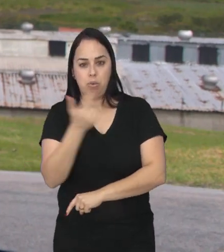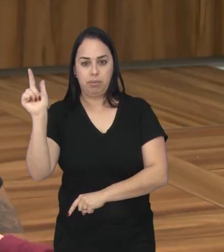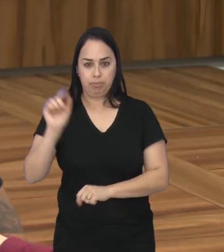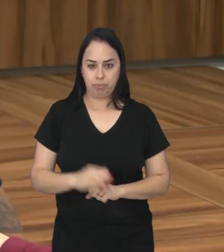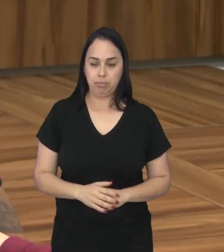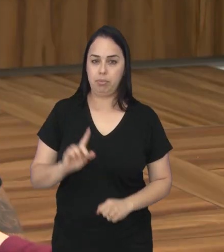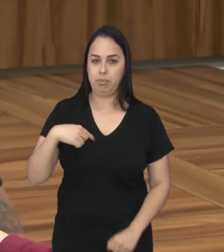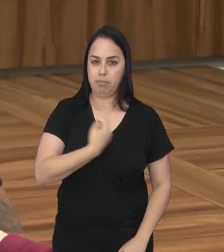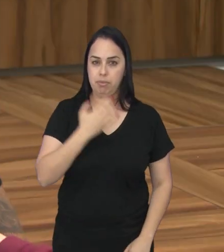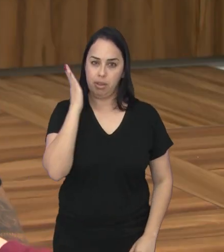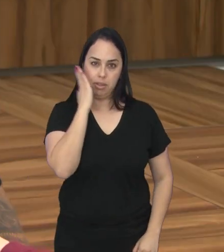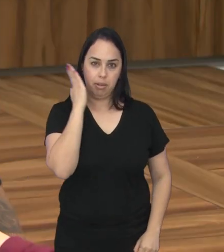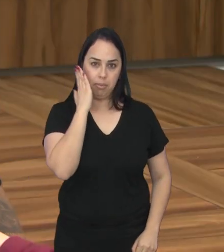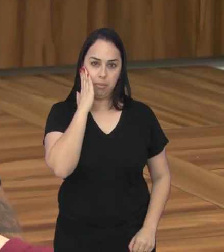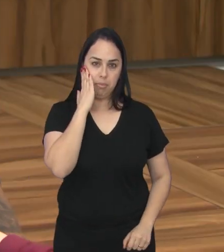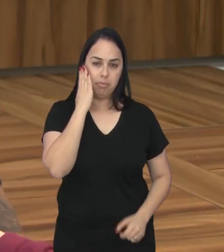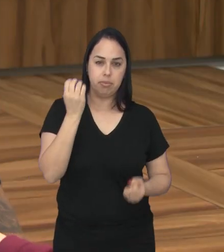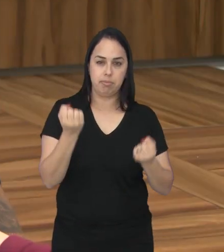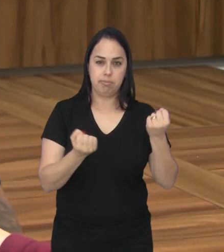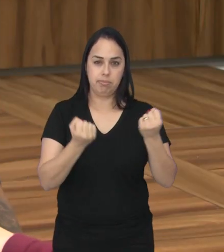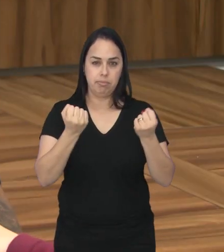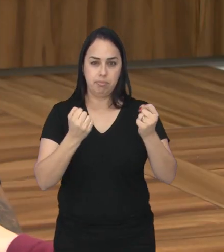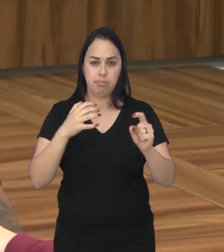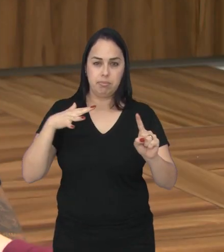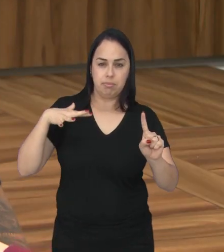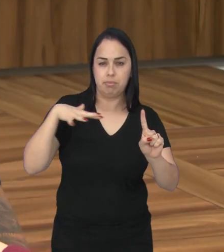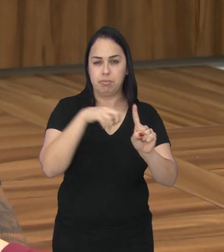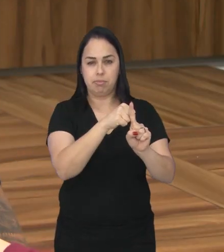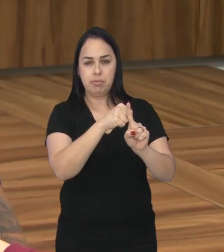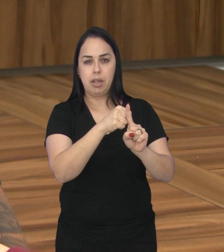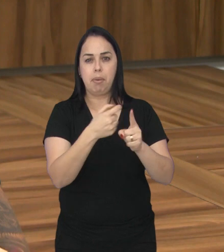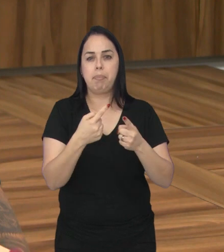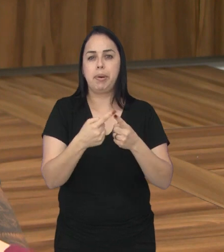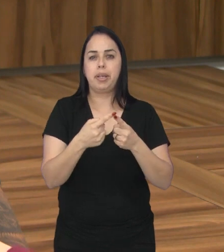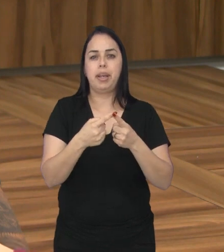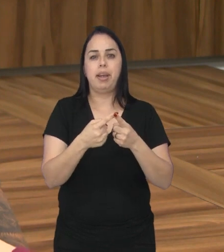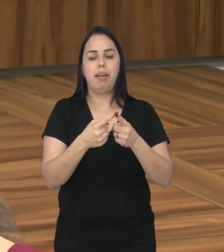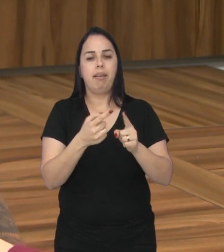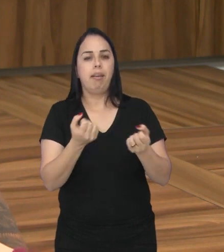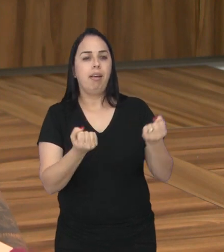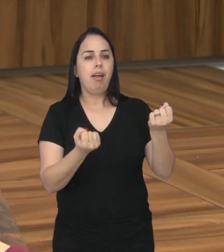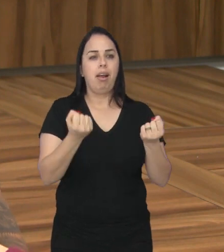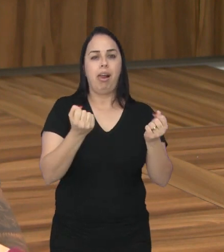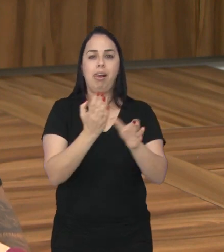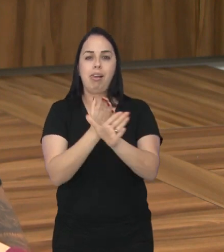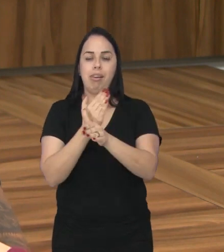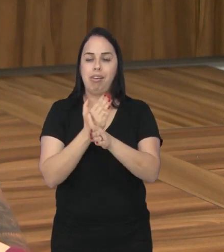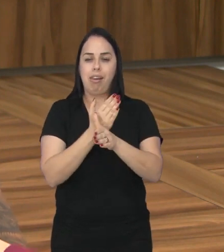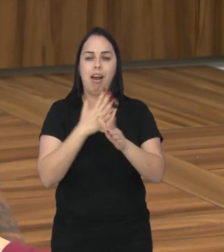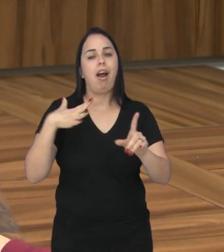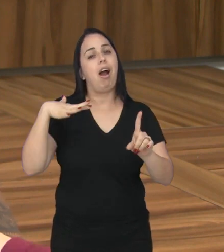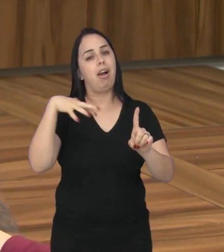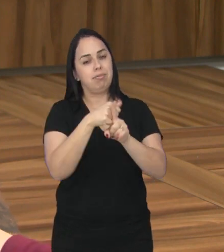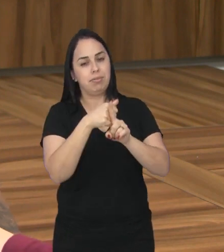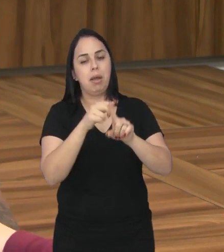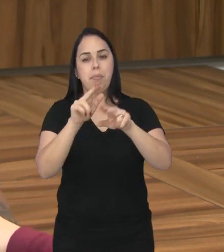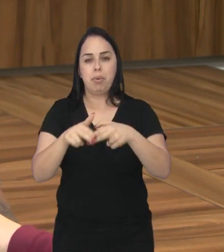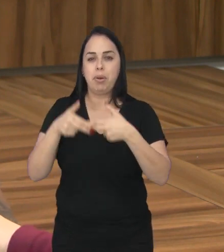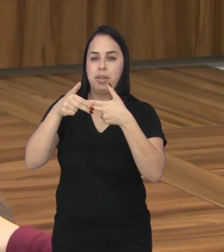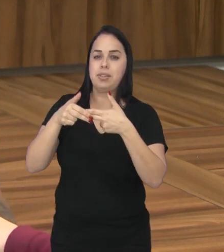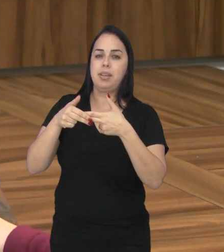nós sabemos que a maioria dos acidentes eles acontecem por algum tipo de imprudência né Então